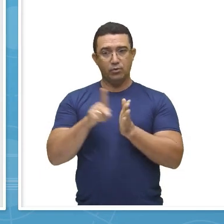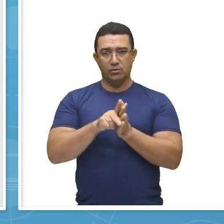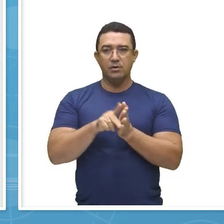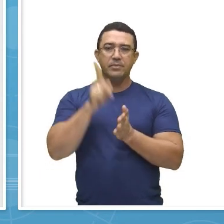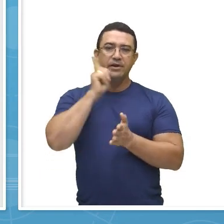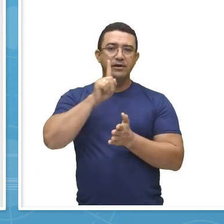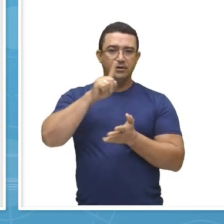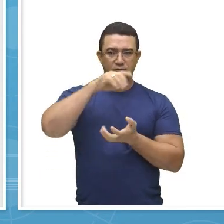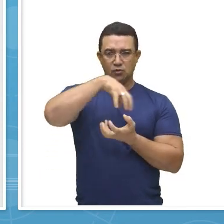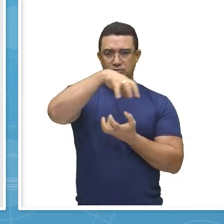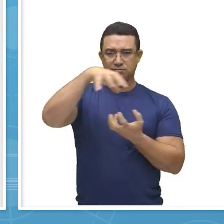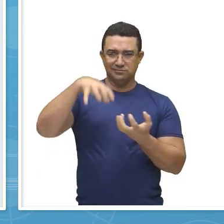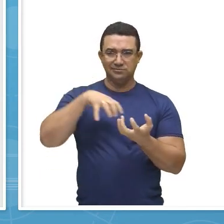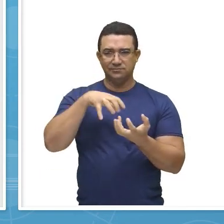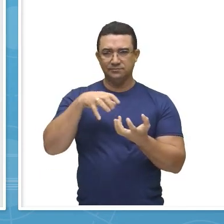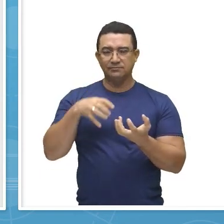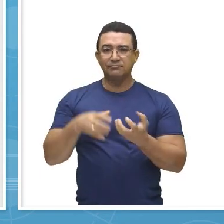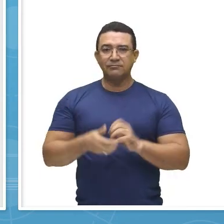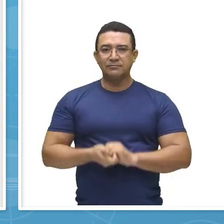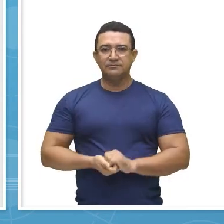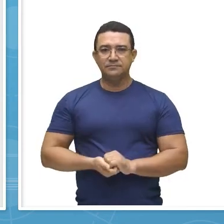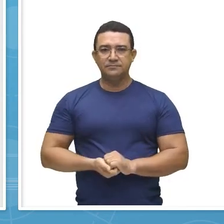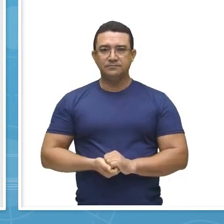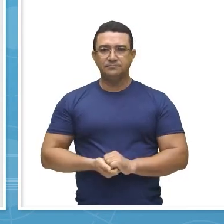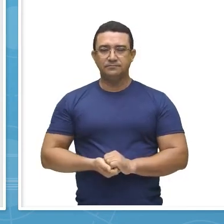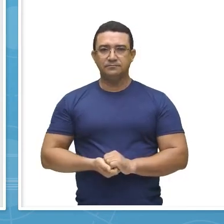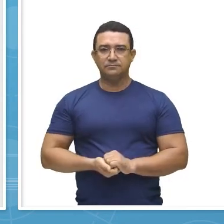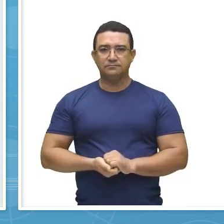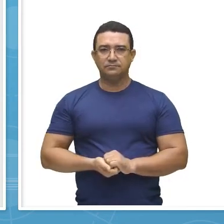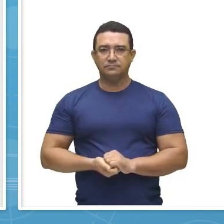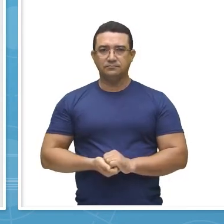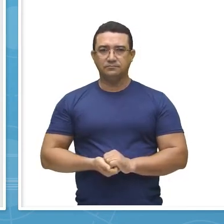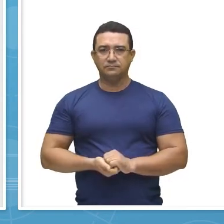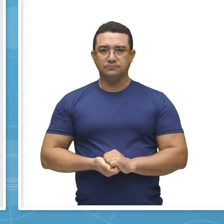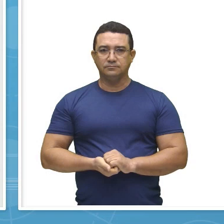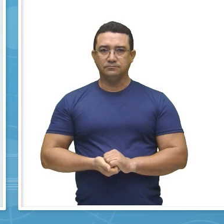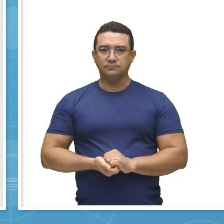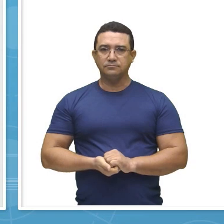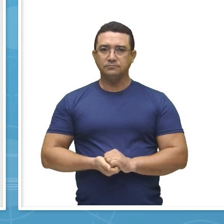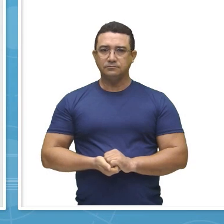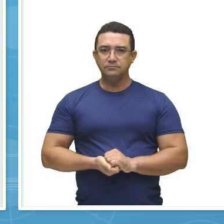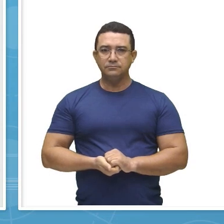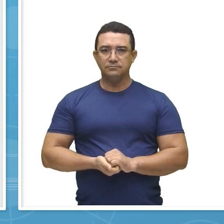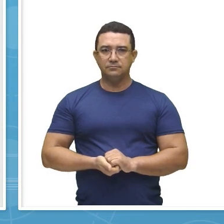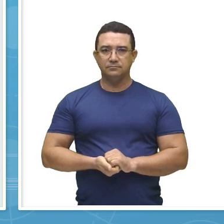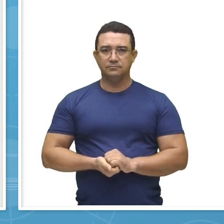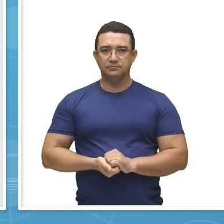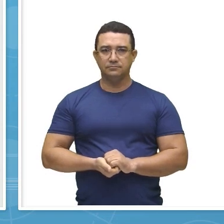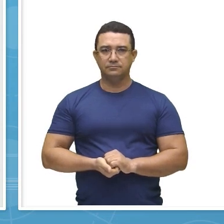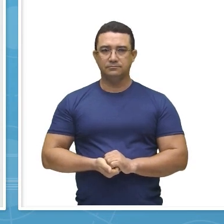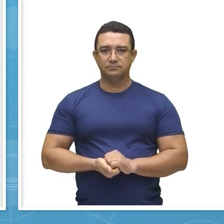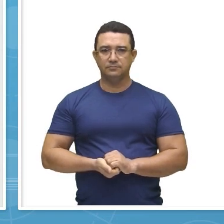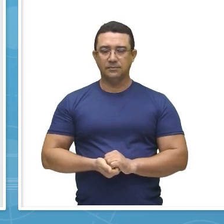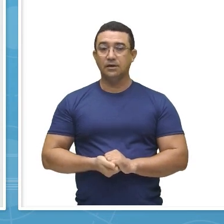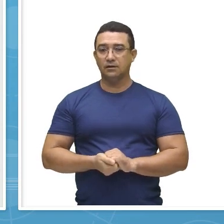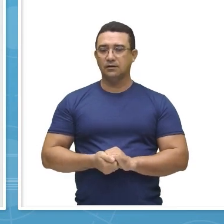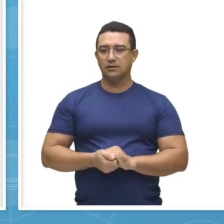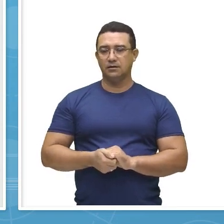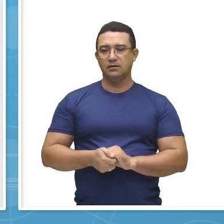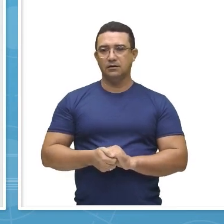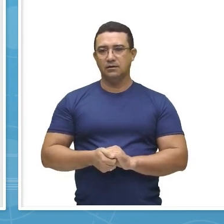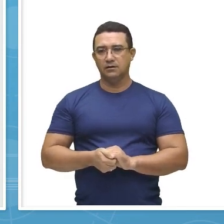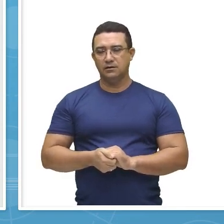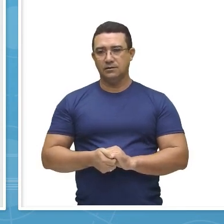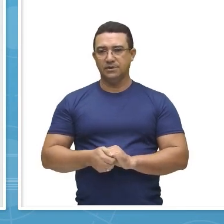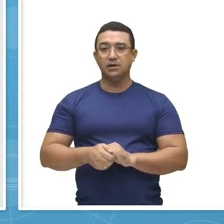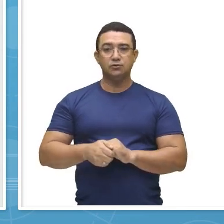americano, né? Grande, realmente. Aqui embaixo, a gente diz que é a América do Sul,